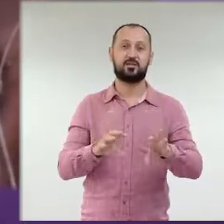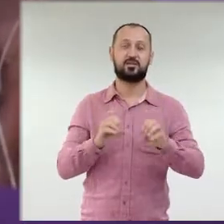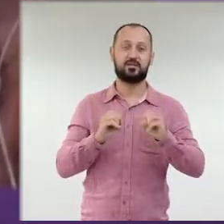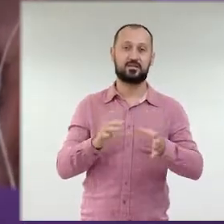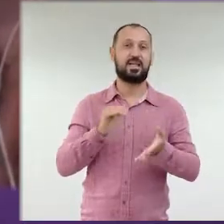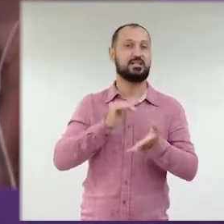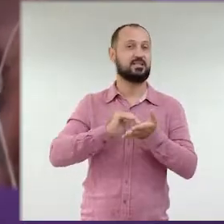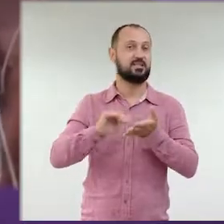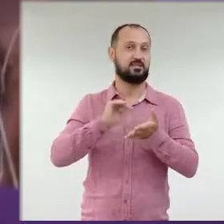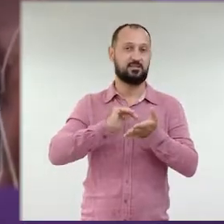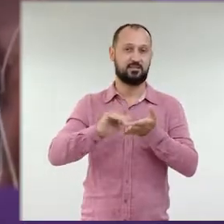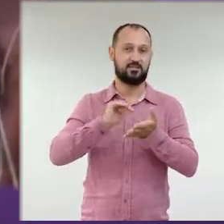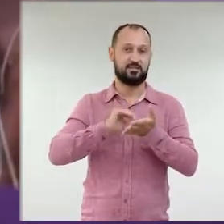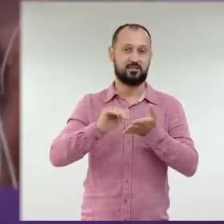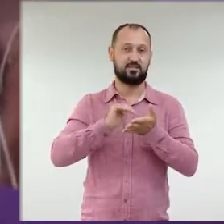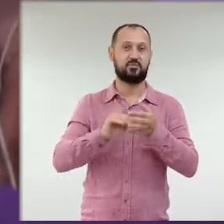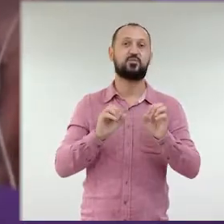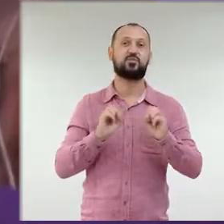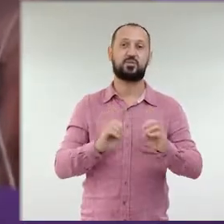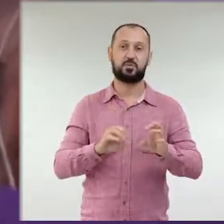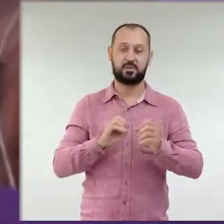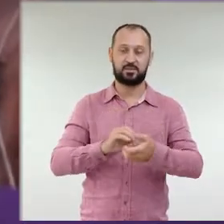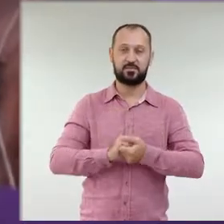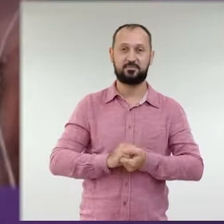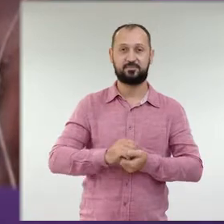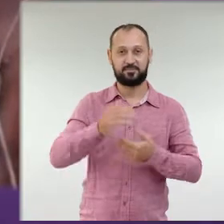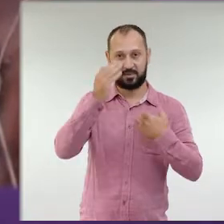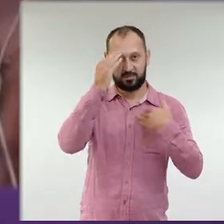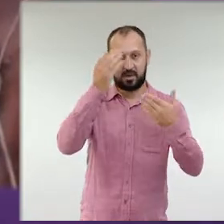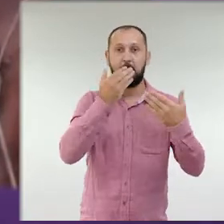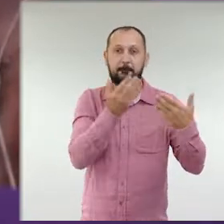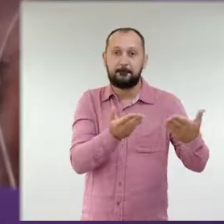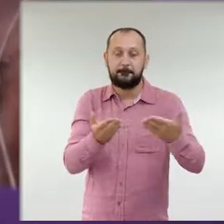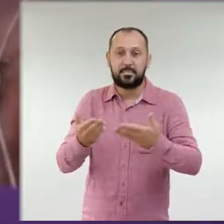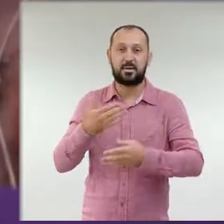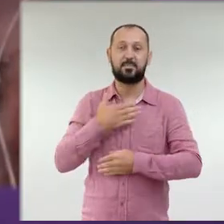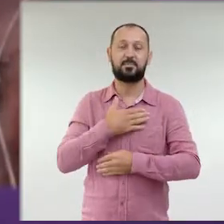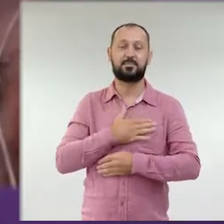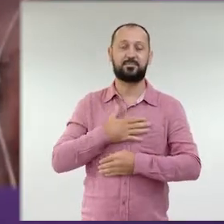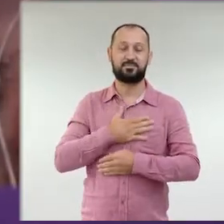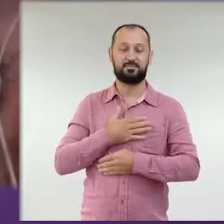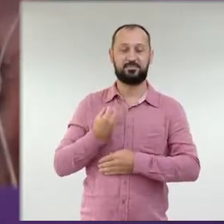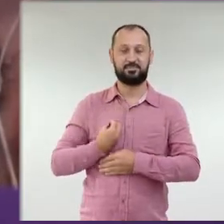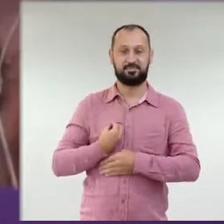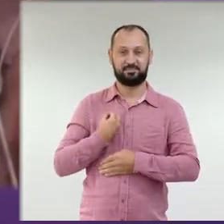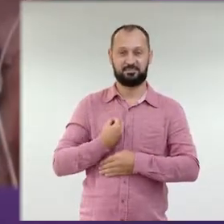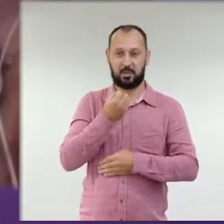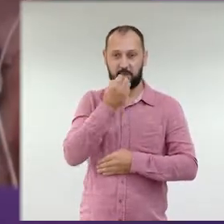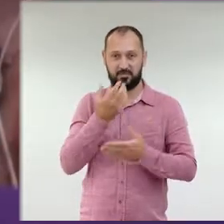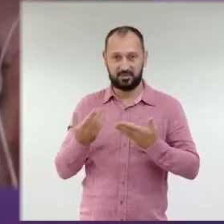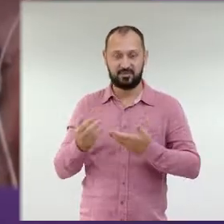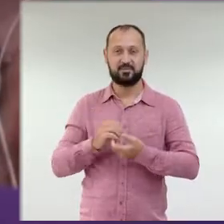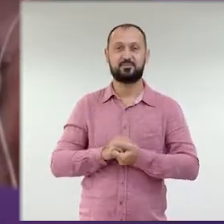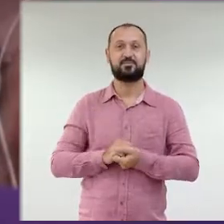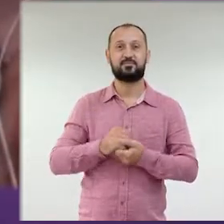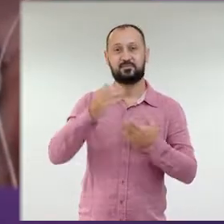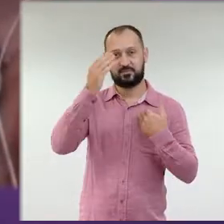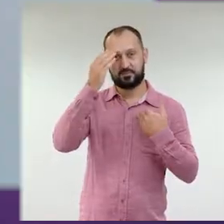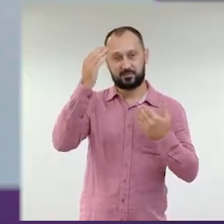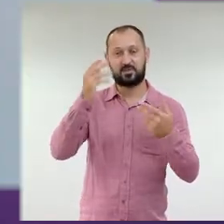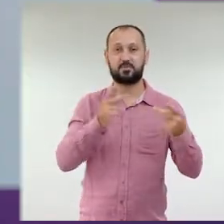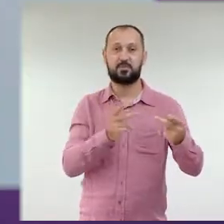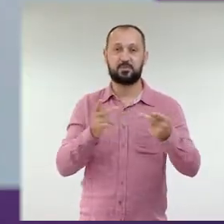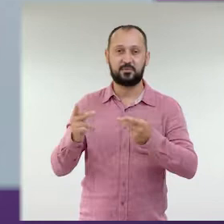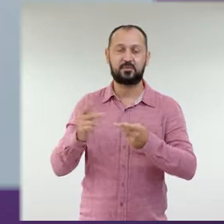Psicologia Educacional da Secretaria de Estado de Educação. Obrigada pela sua participação também, seja muito bem-vinda ao